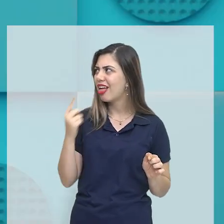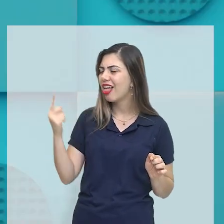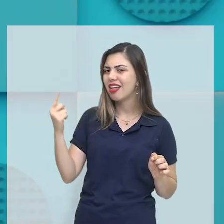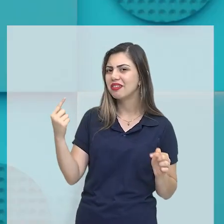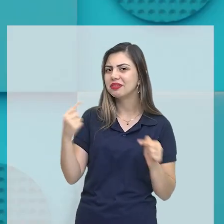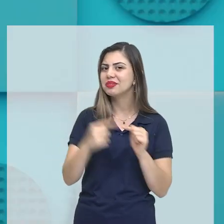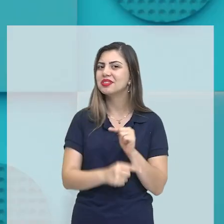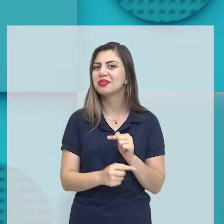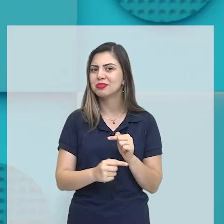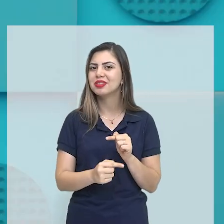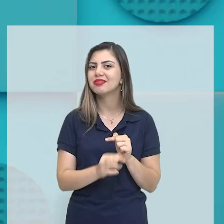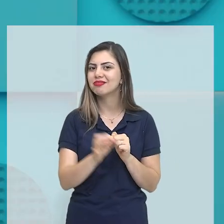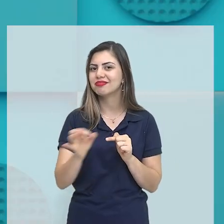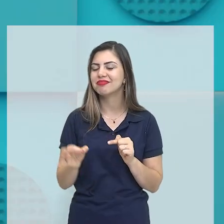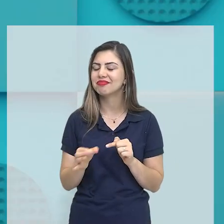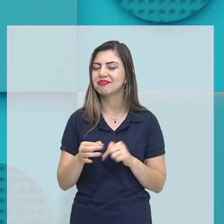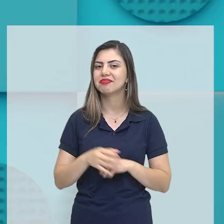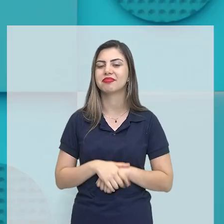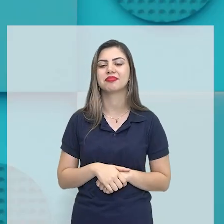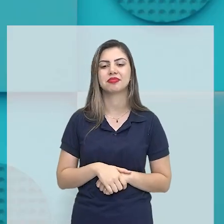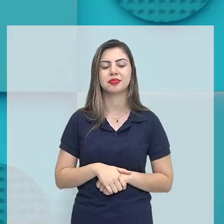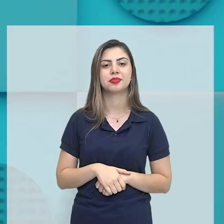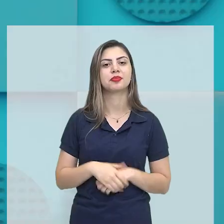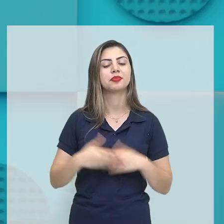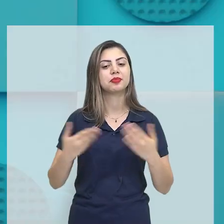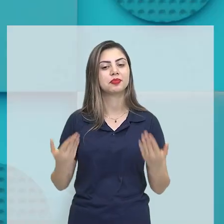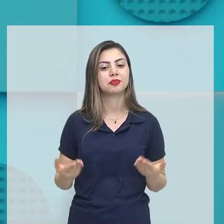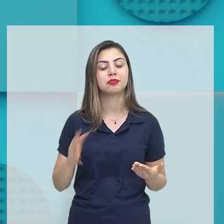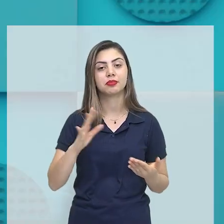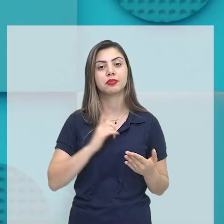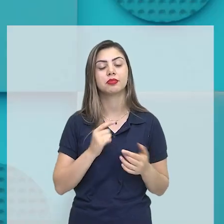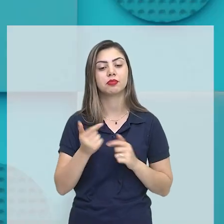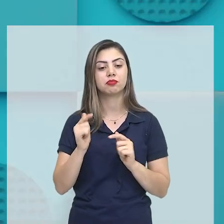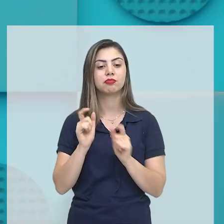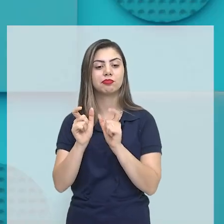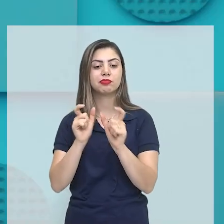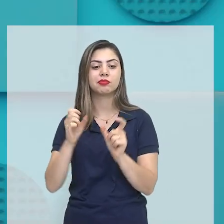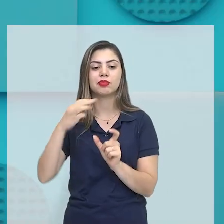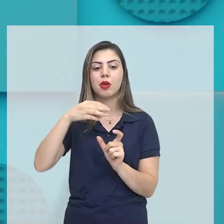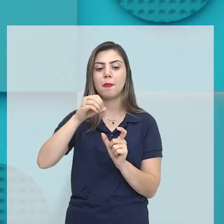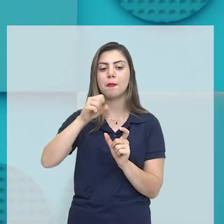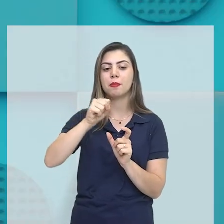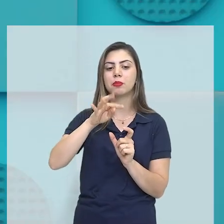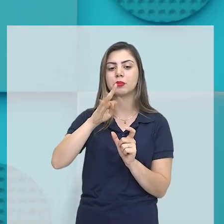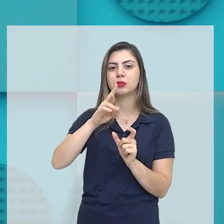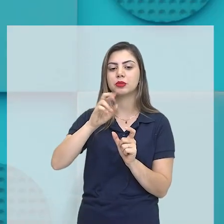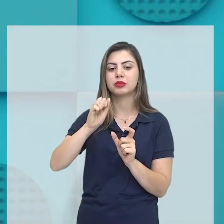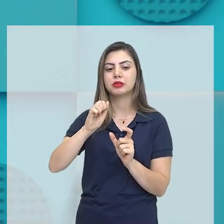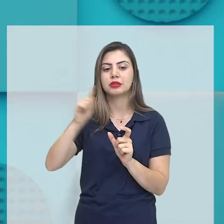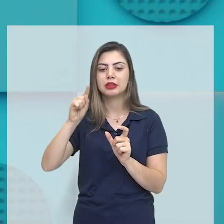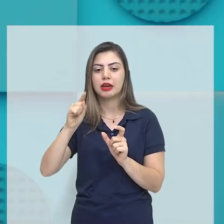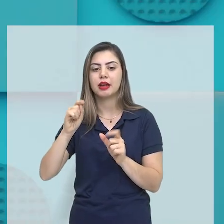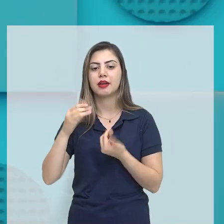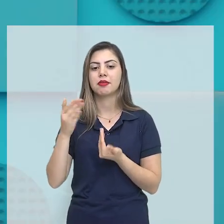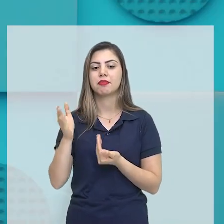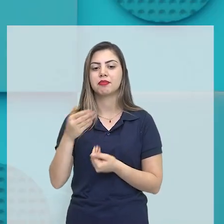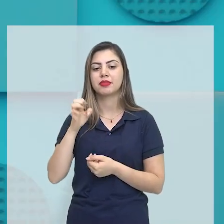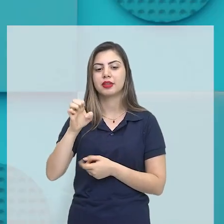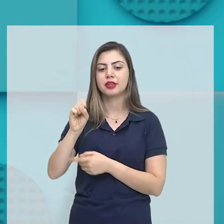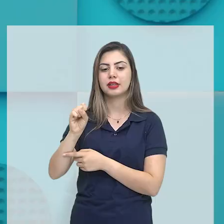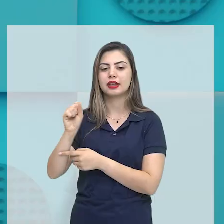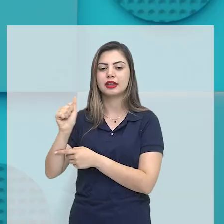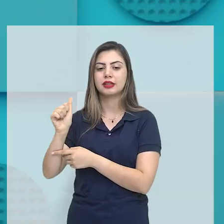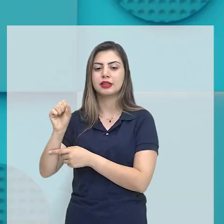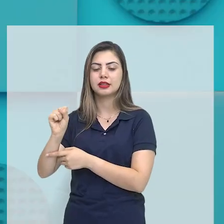a ortografia vigente, né? Então, nós temos outras palavras, como mostrar, essas mãos,